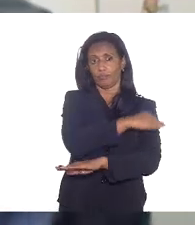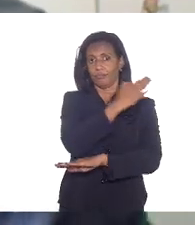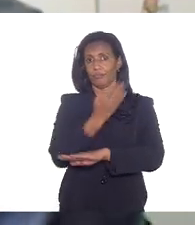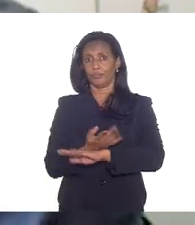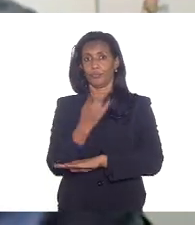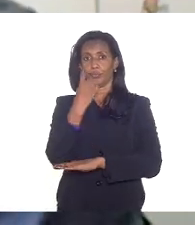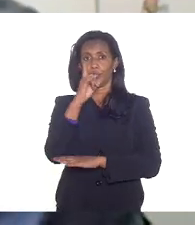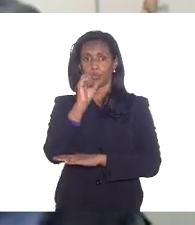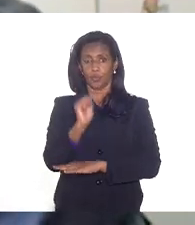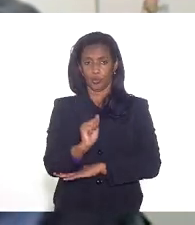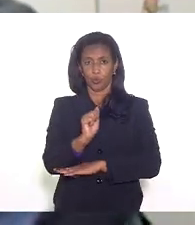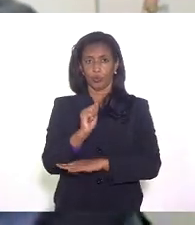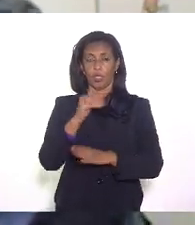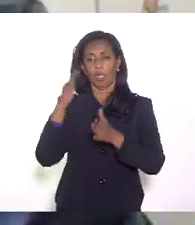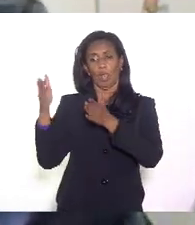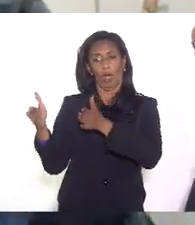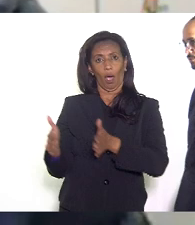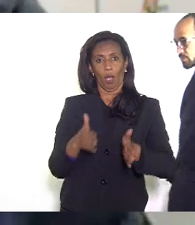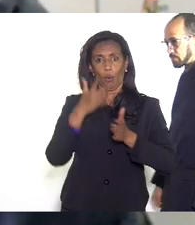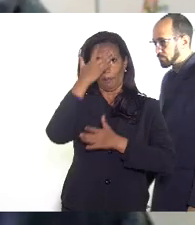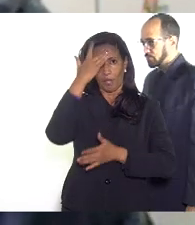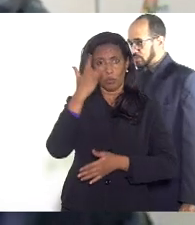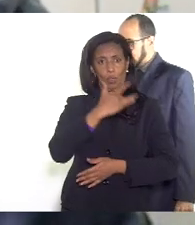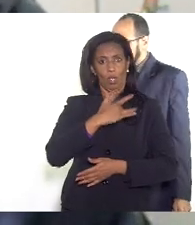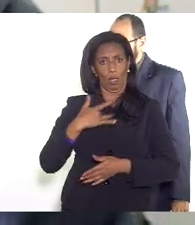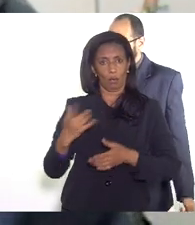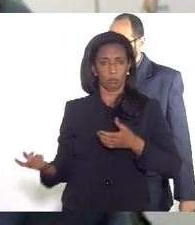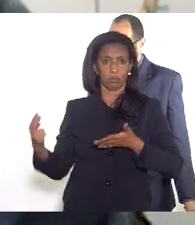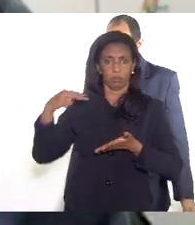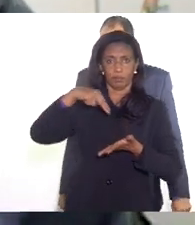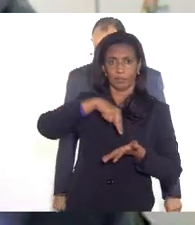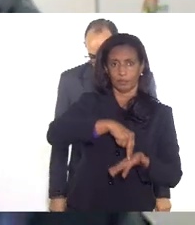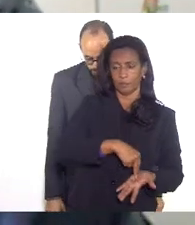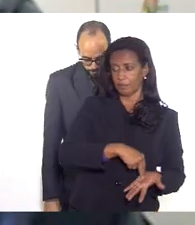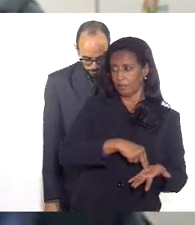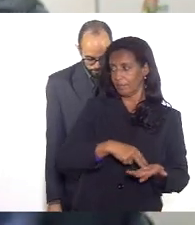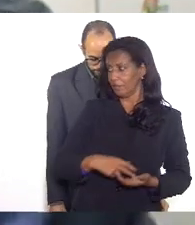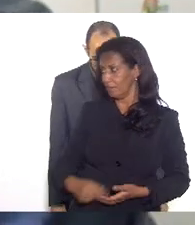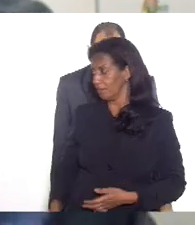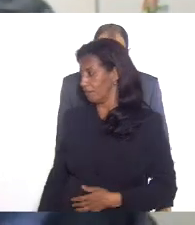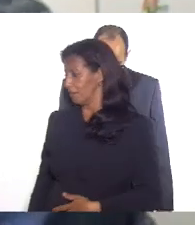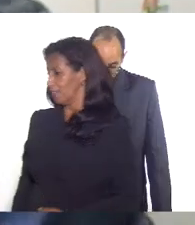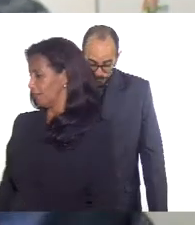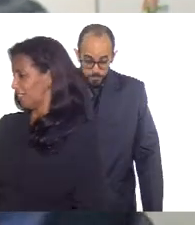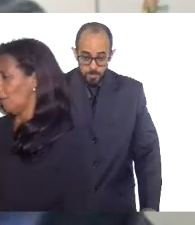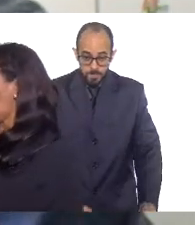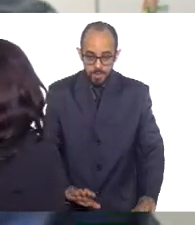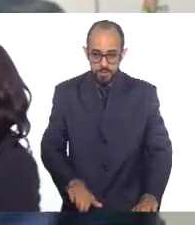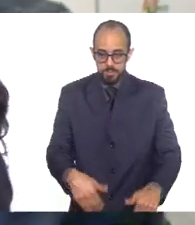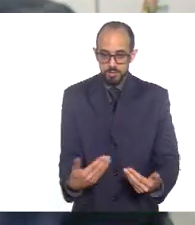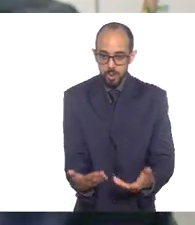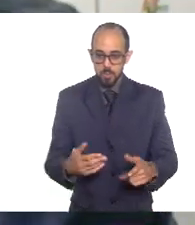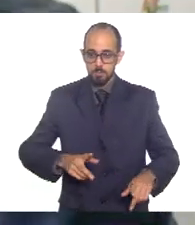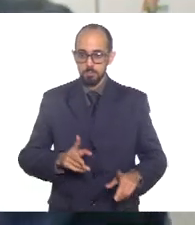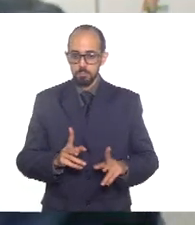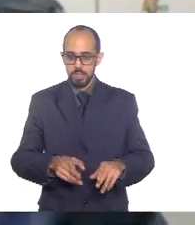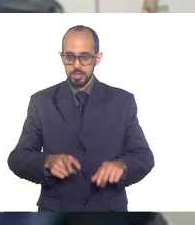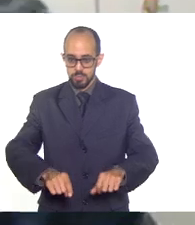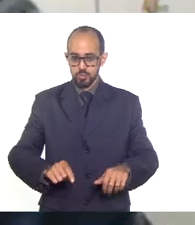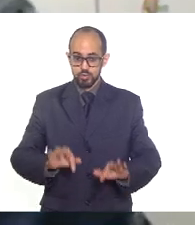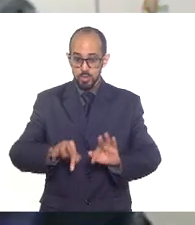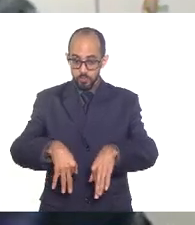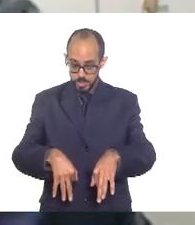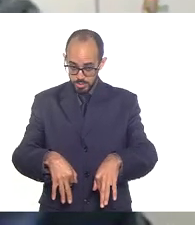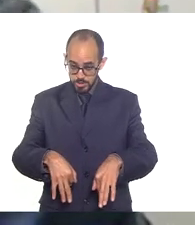e boa parte dos pacientes que se recuperam enfrentam a cor vídeo mesmo aqueles que são hospitalizados